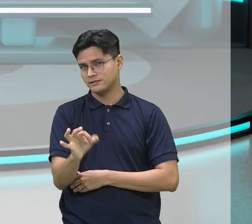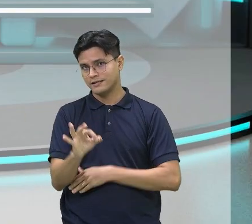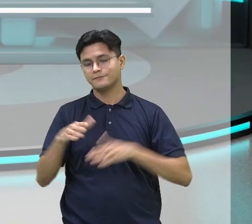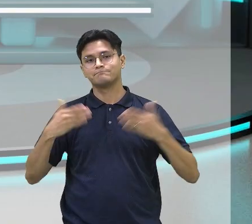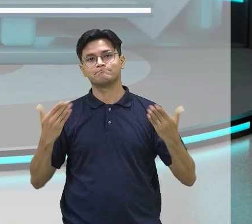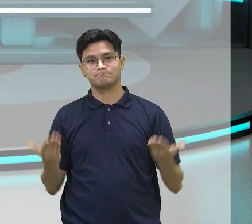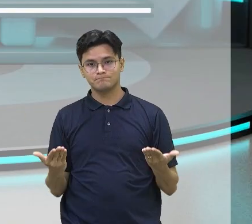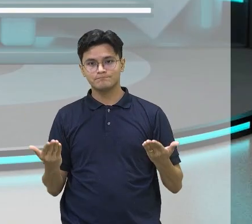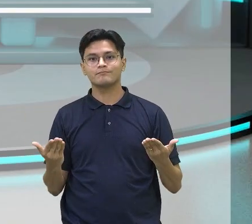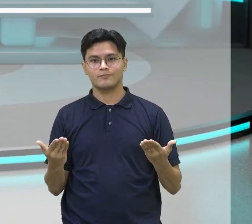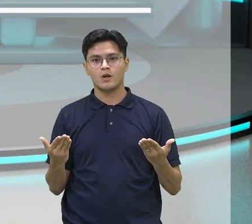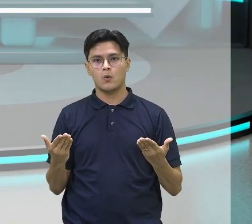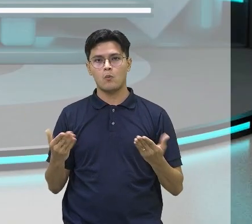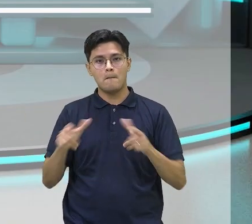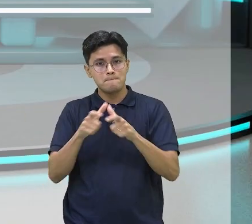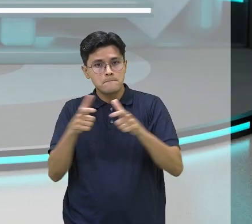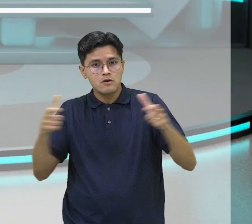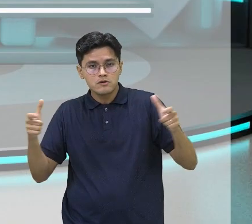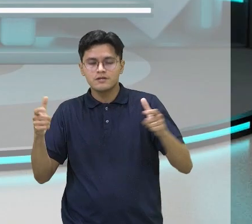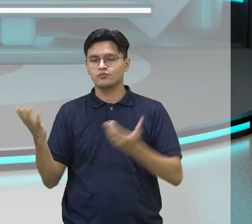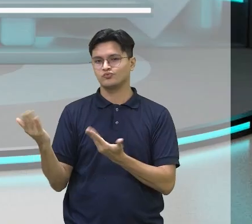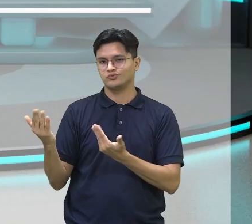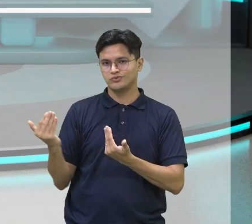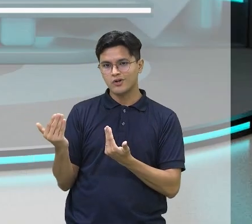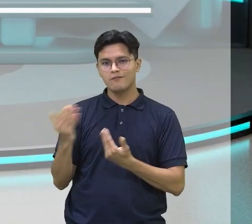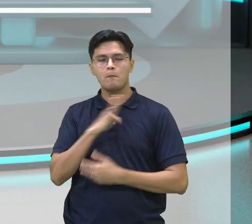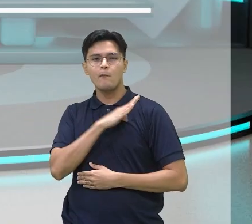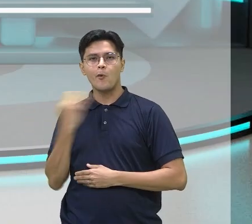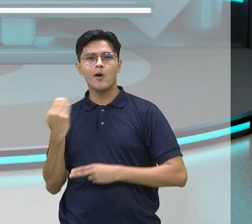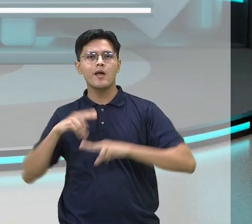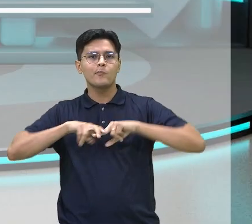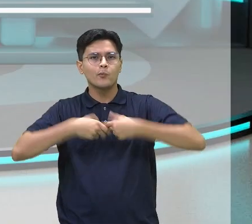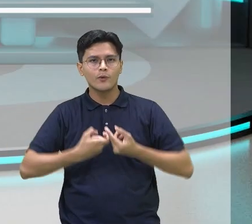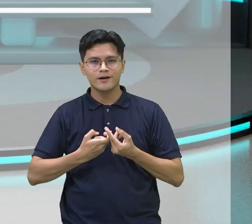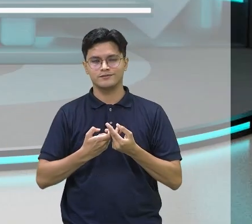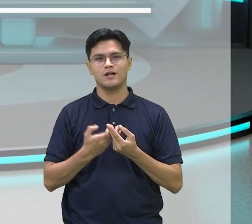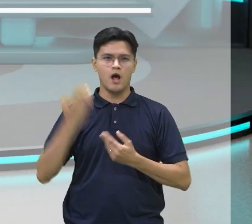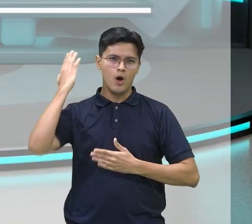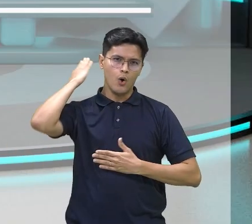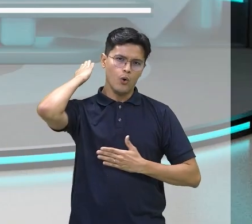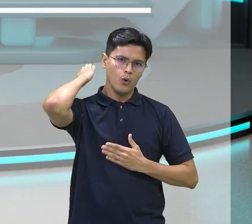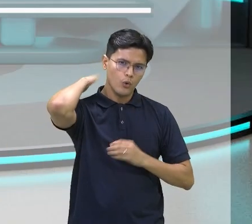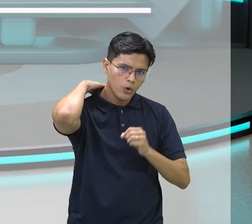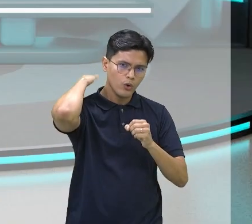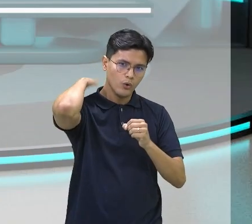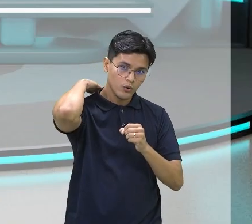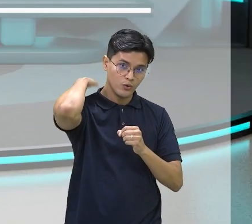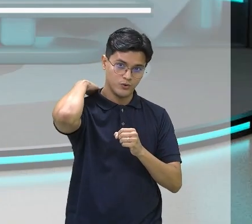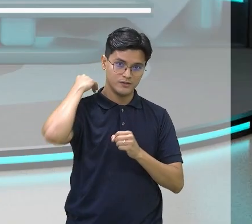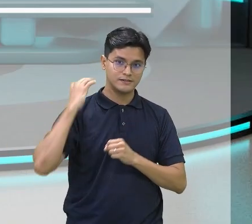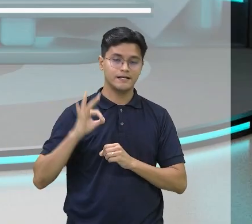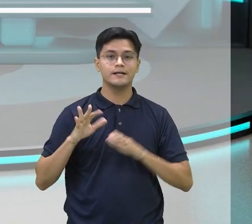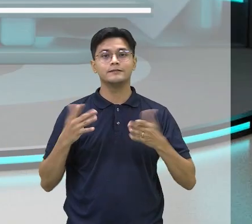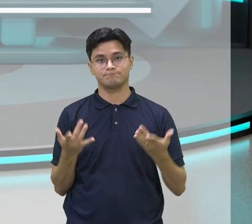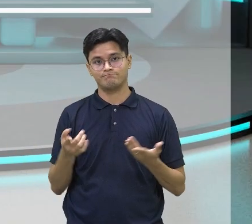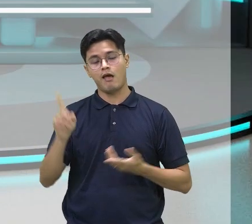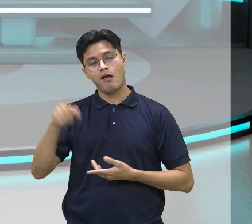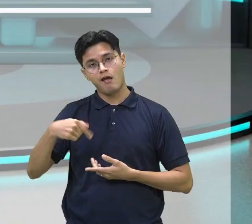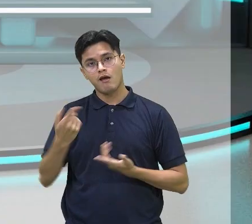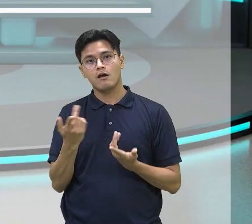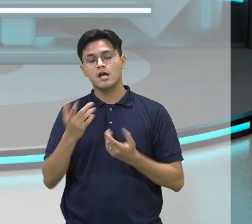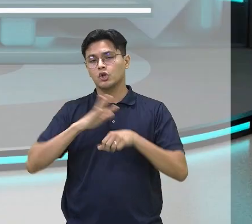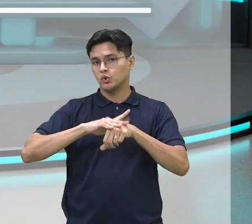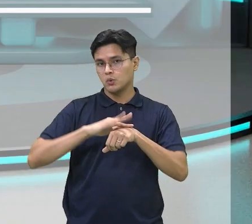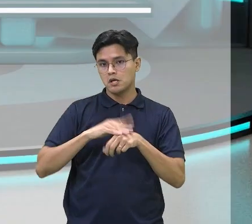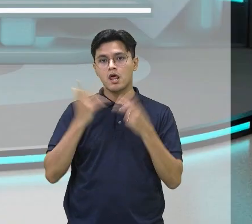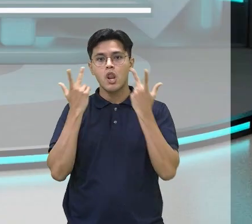por tuberculose. Lógico que não era a única doença que matava nessa época, mas que era muito comum. Até mesmo você